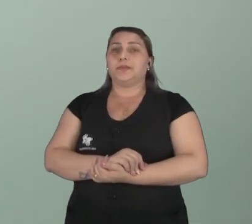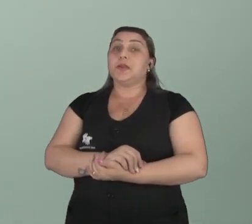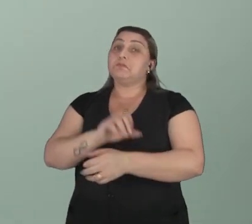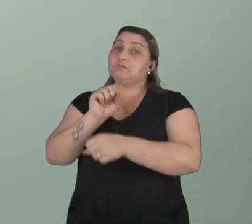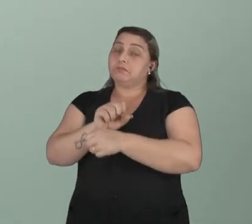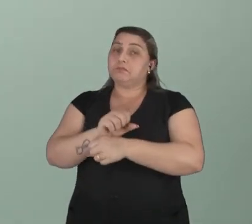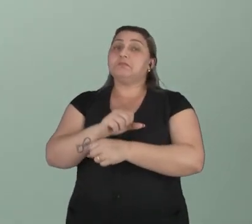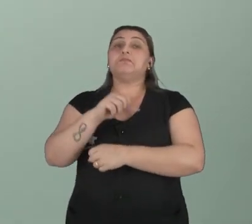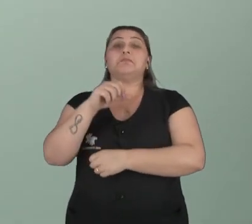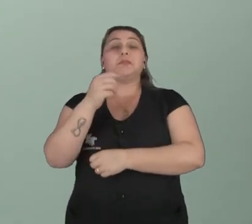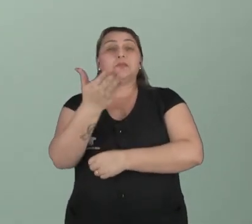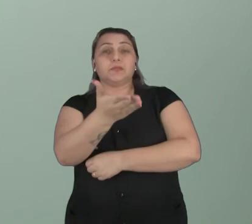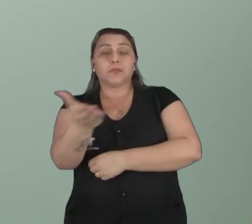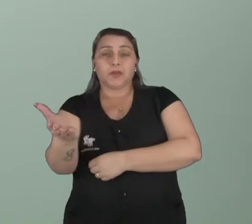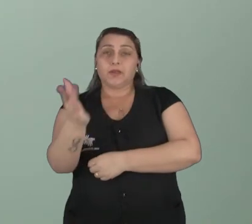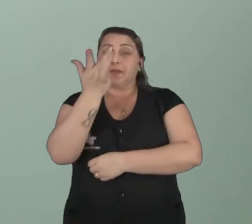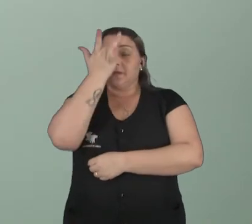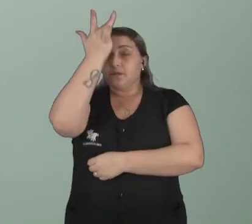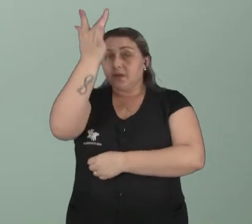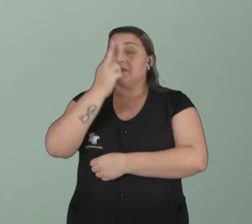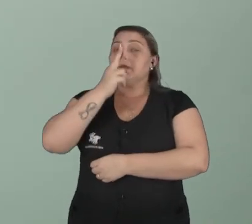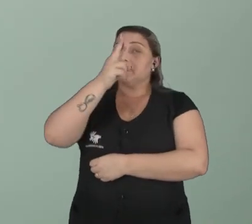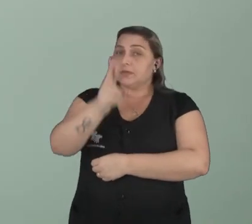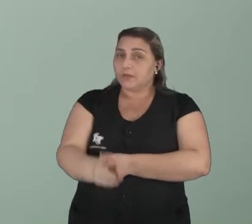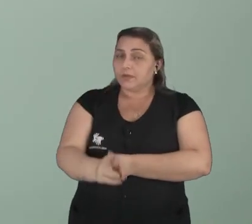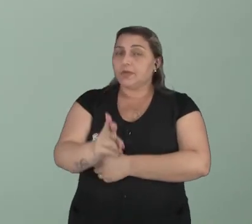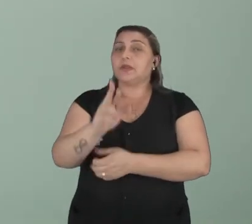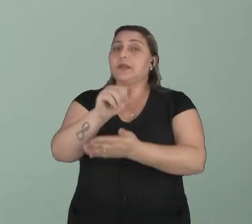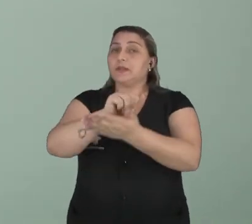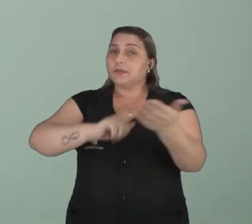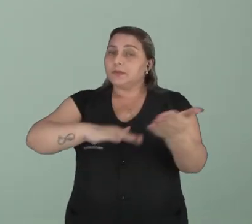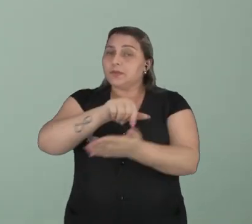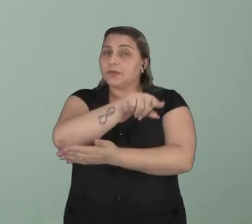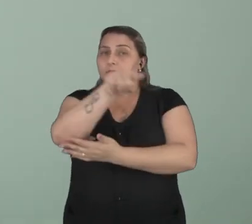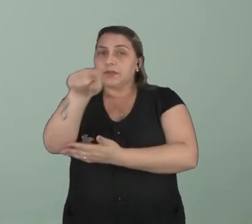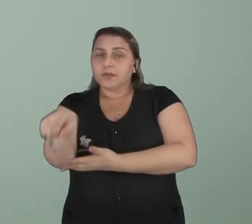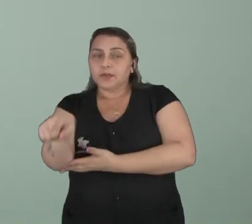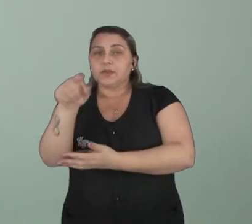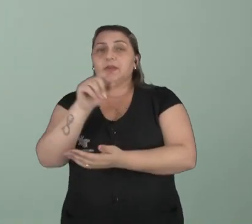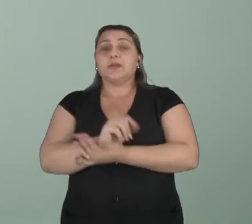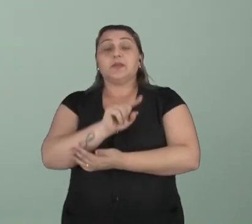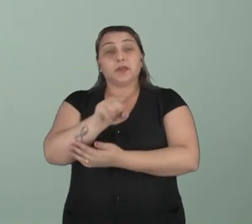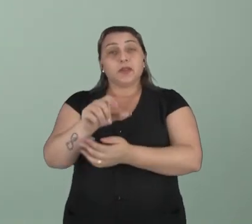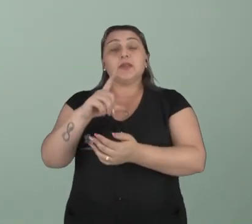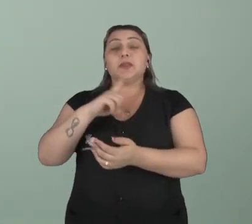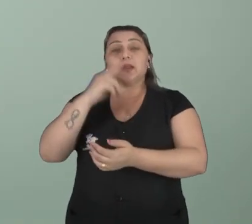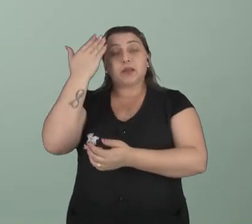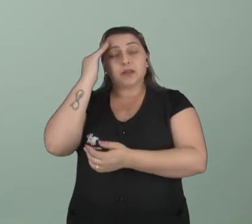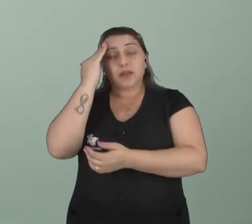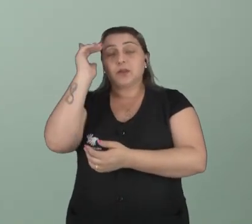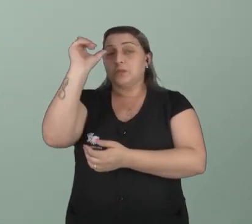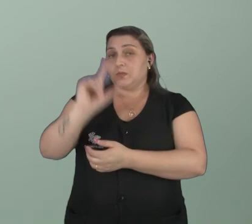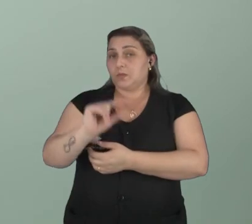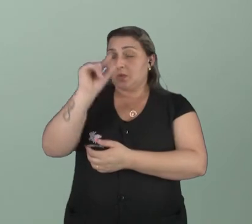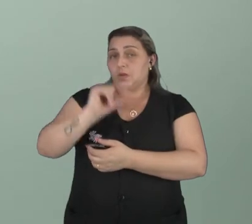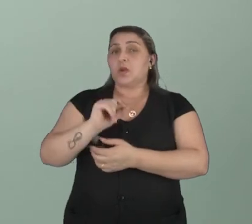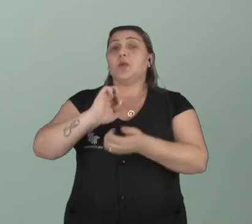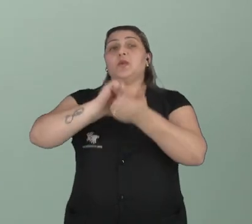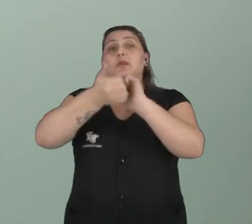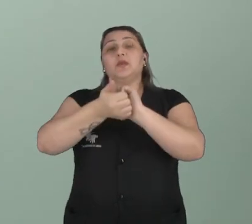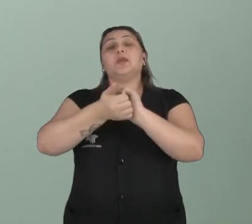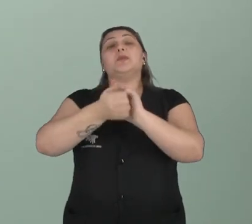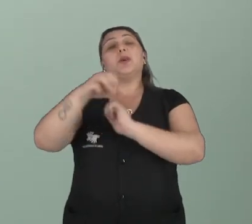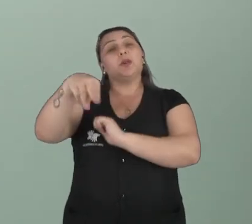eu espero que tenha sido de fácil resolução essas atividades para vocês, que vocês tenham compreendido um pouco sobre os esportes